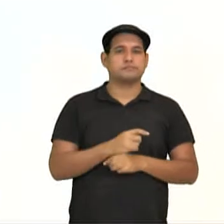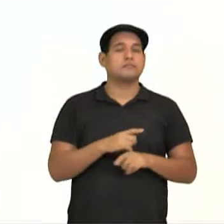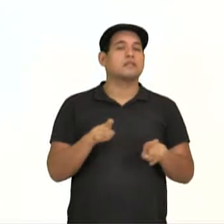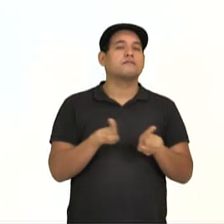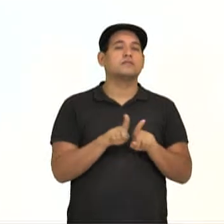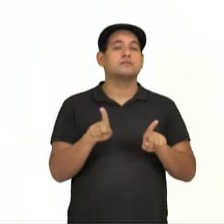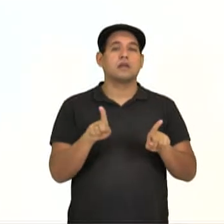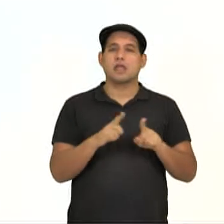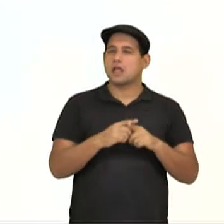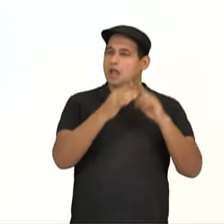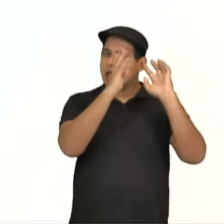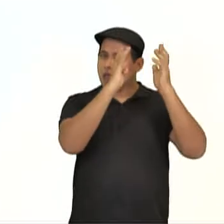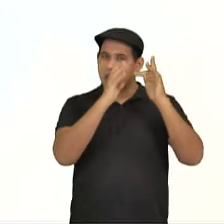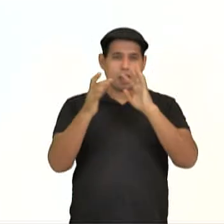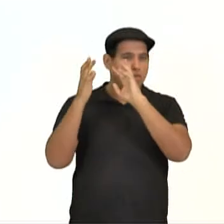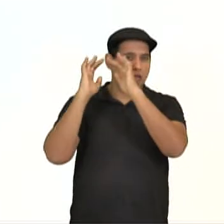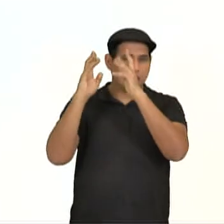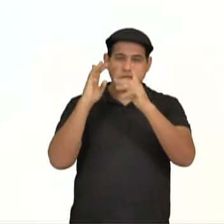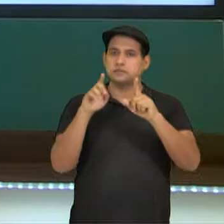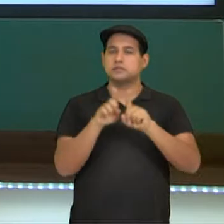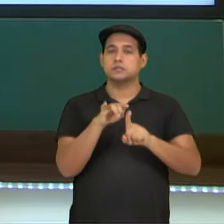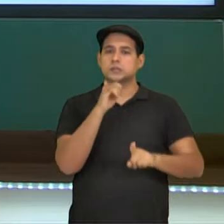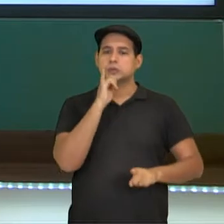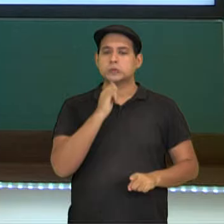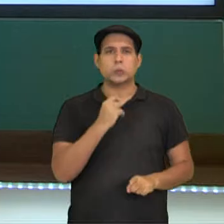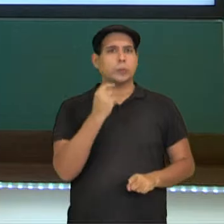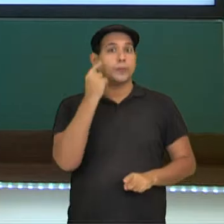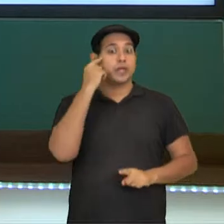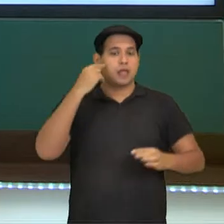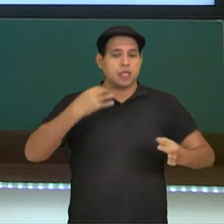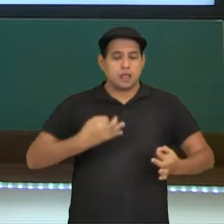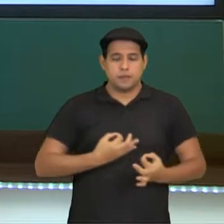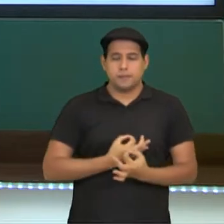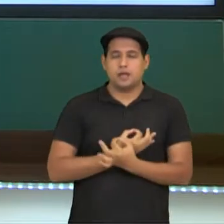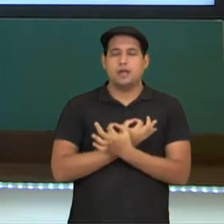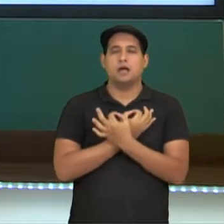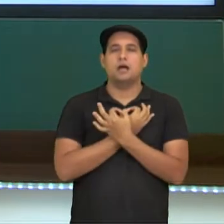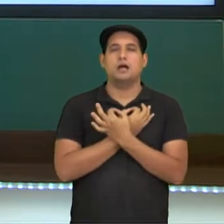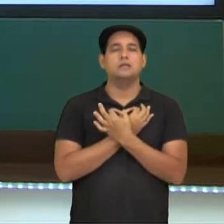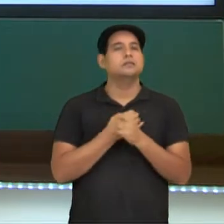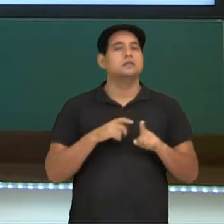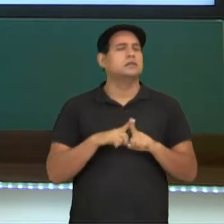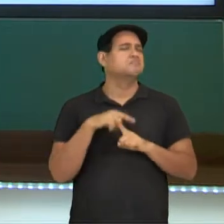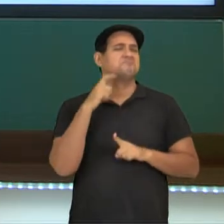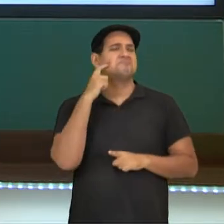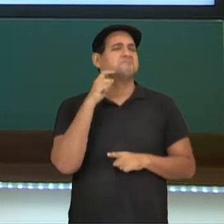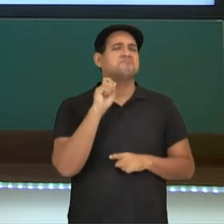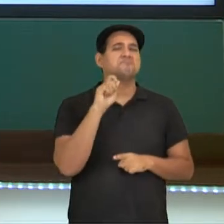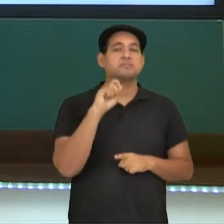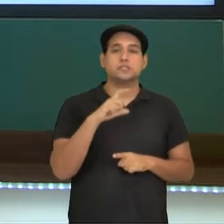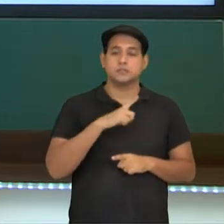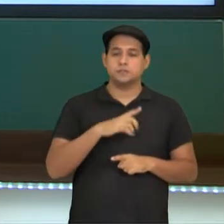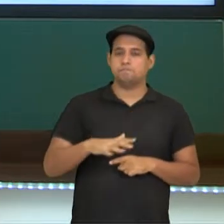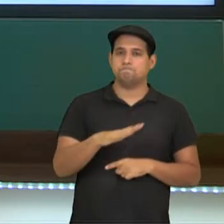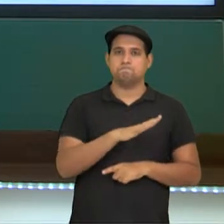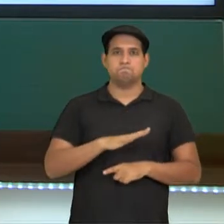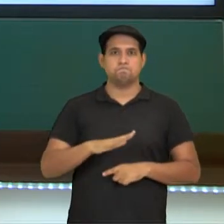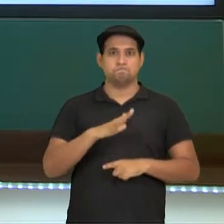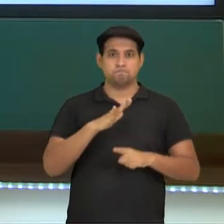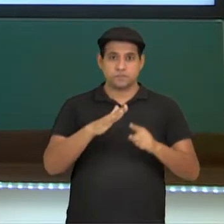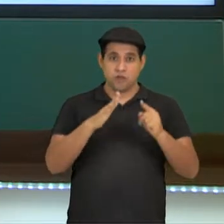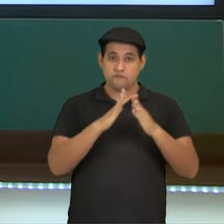reduzindo o fluxo dos pensamentos. Então, quando eu penso em meditar, eu estou pensando em entrar em um estado de